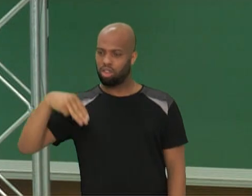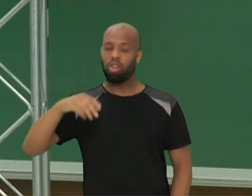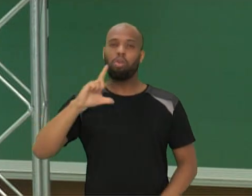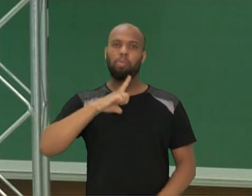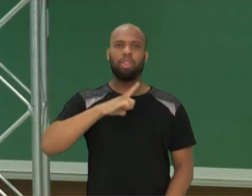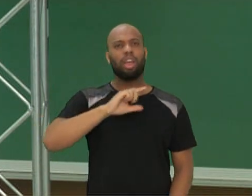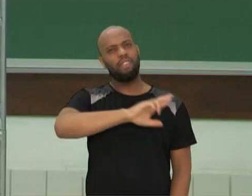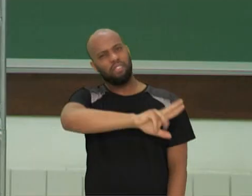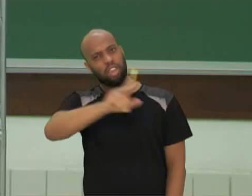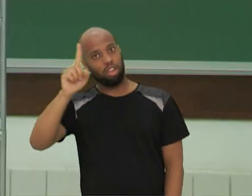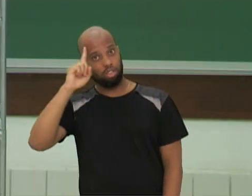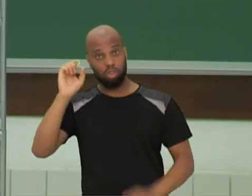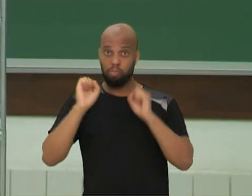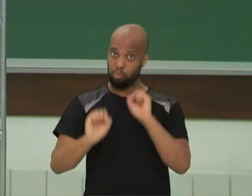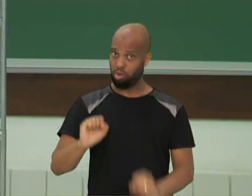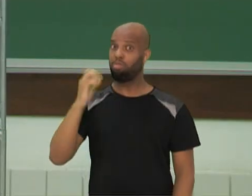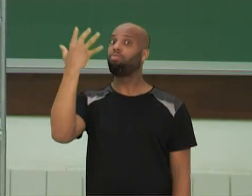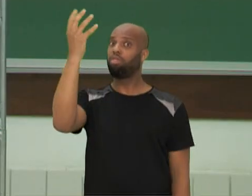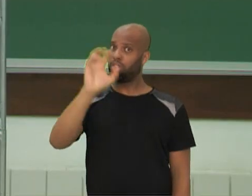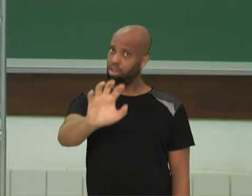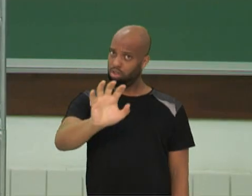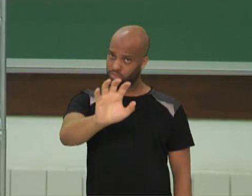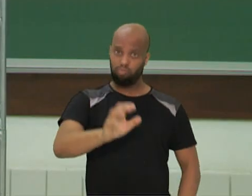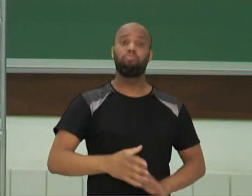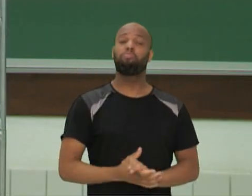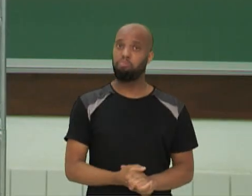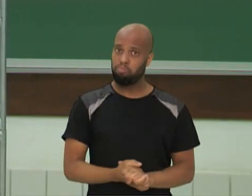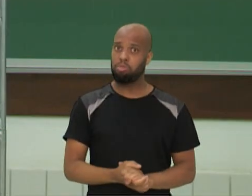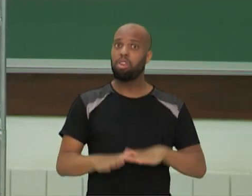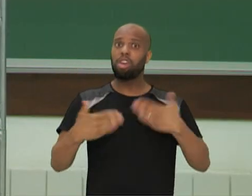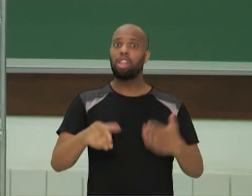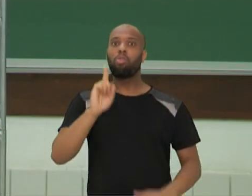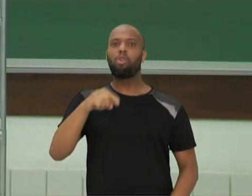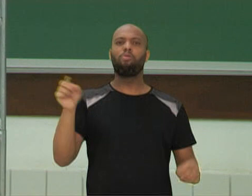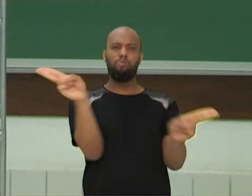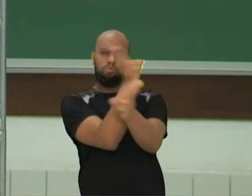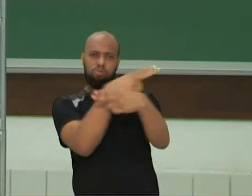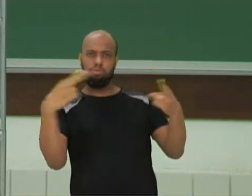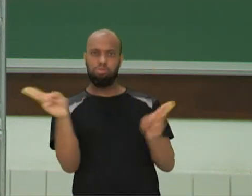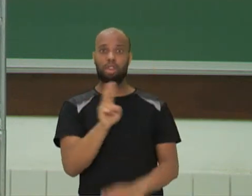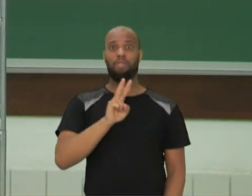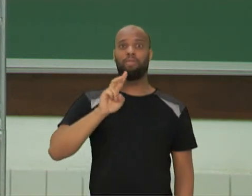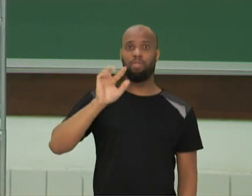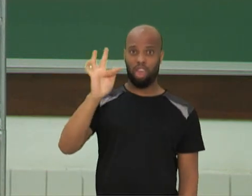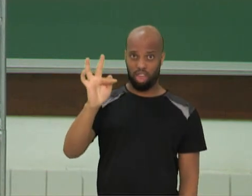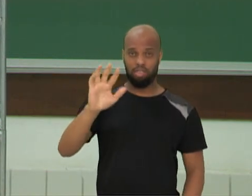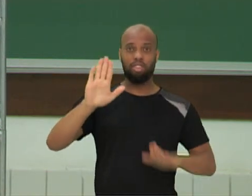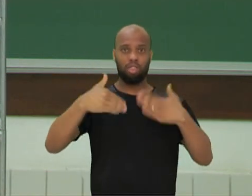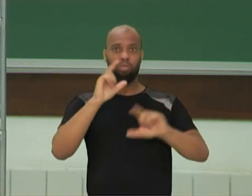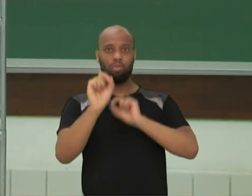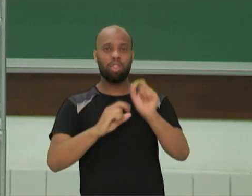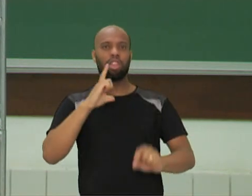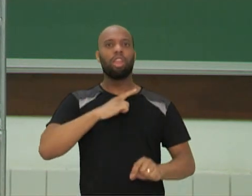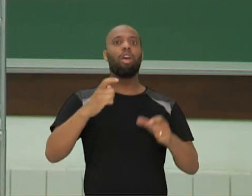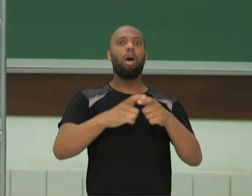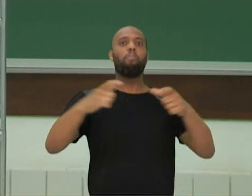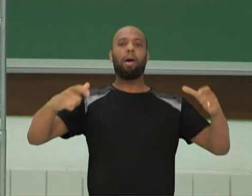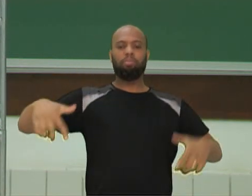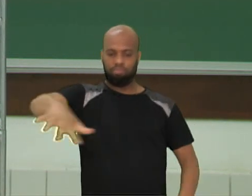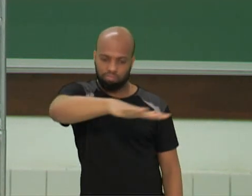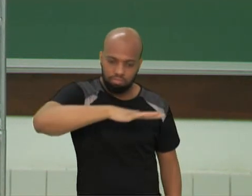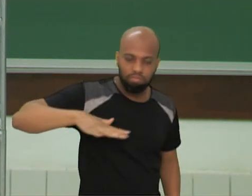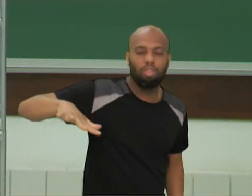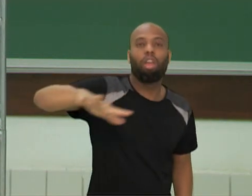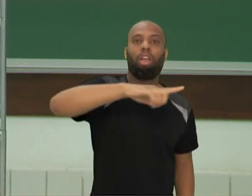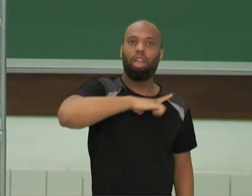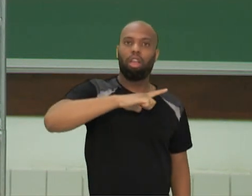durante vários dias. Então, quando a gente está falando de furacões, nós estamos falando de grandes áreas,